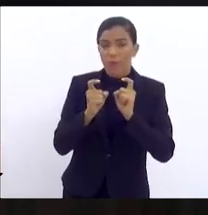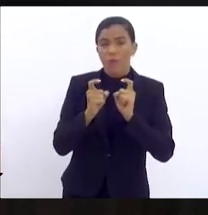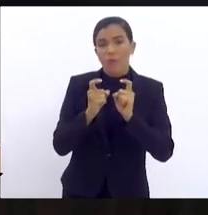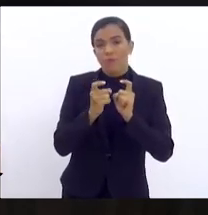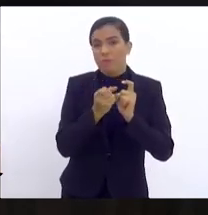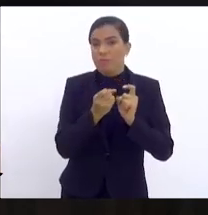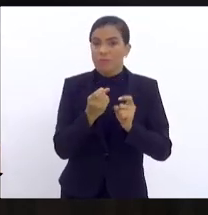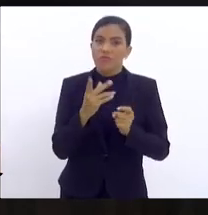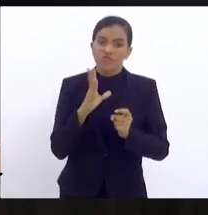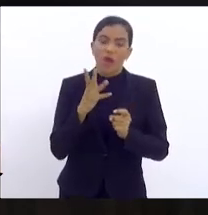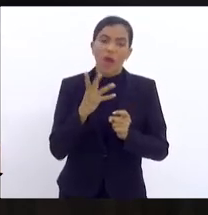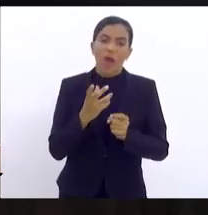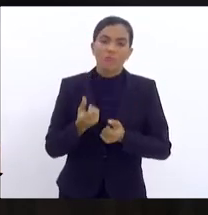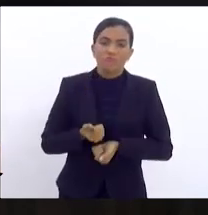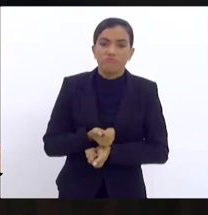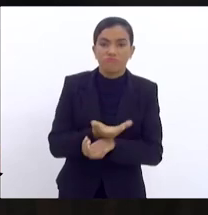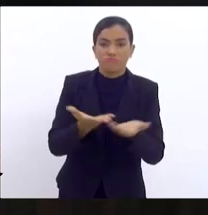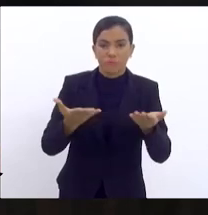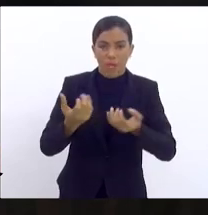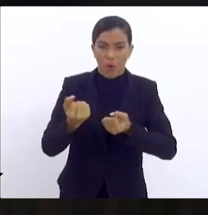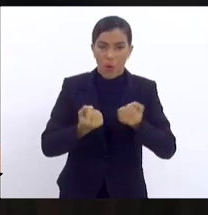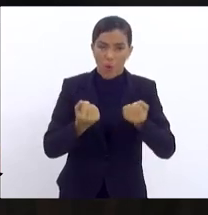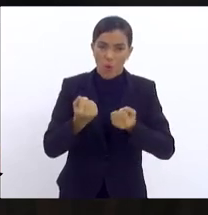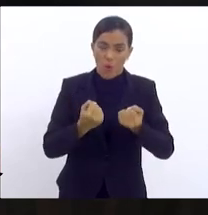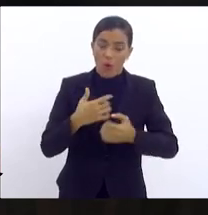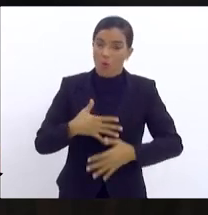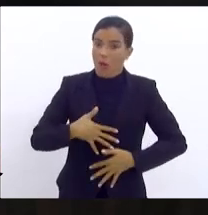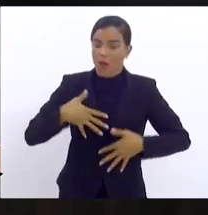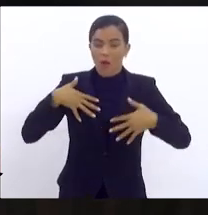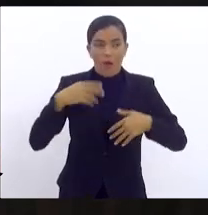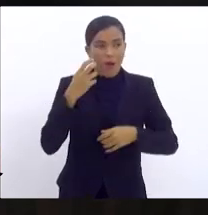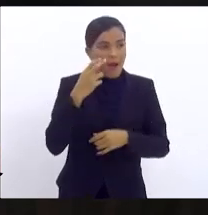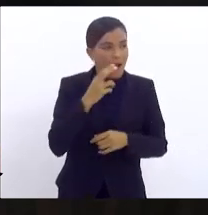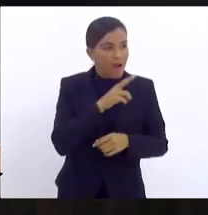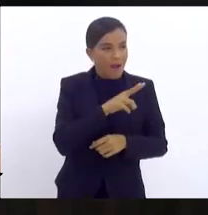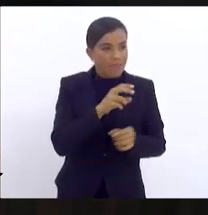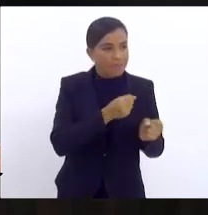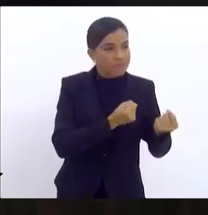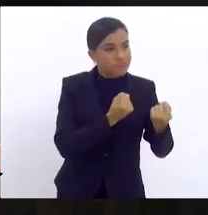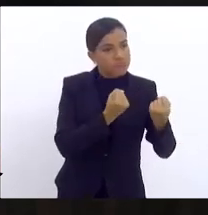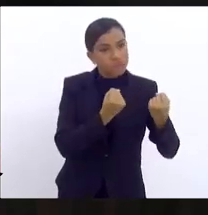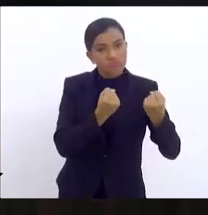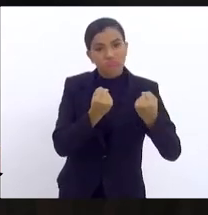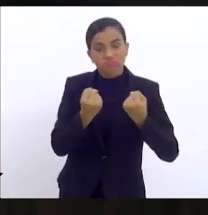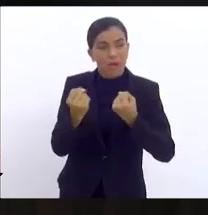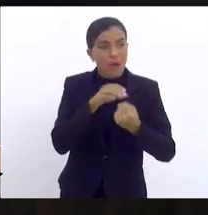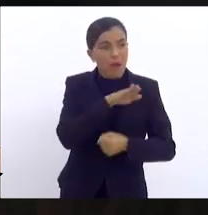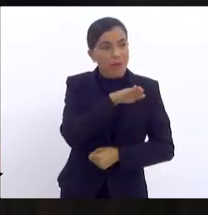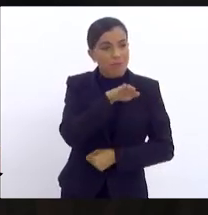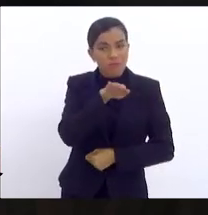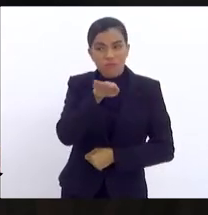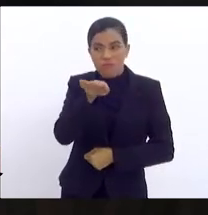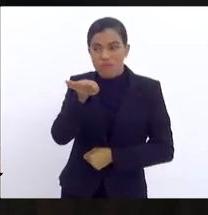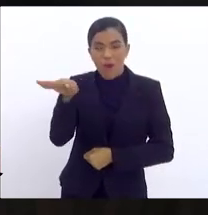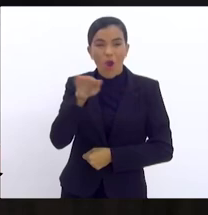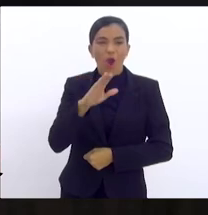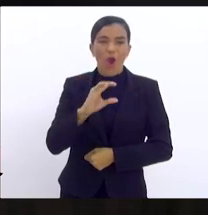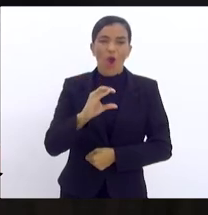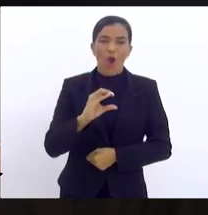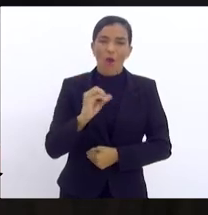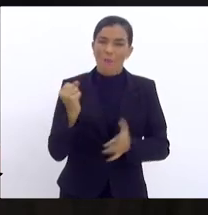viaturas foi uma honra para mim poder ver os nossos colegas andando de Corolla